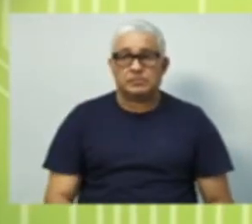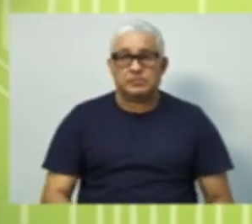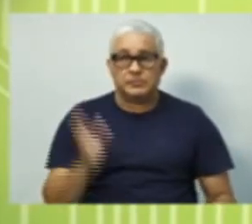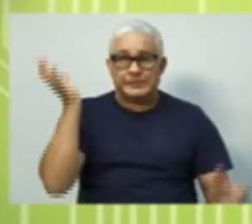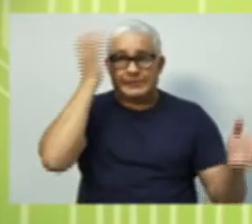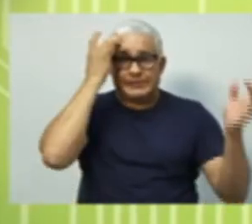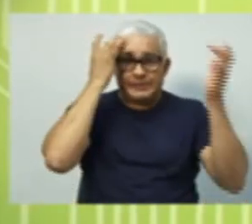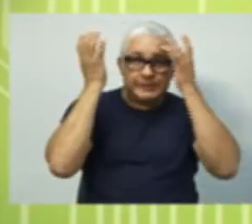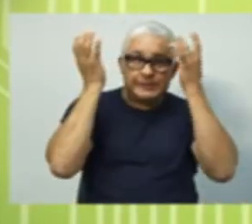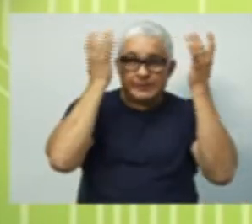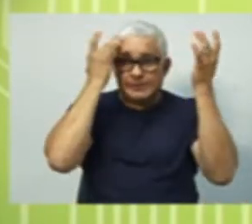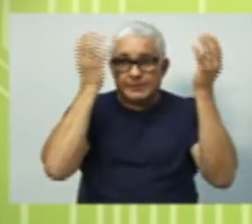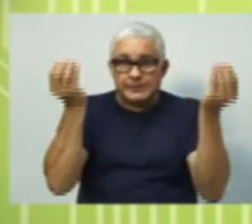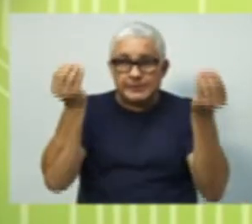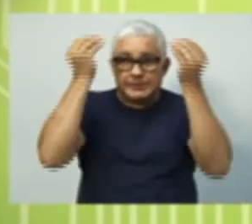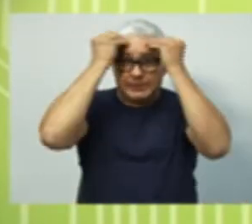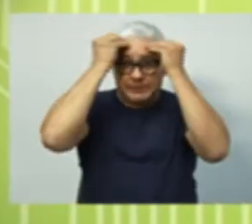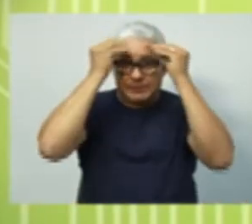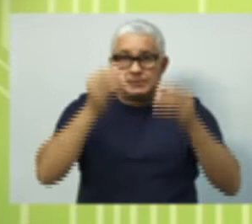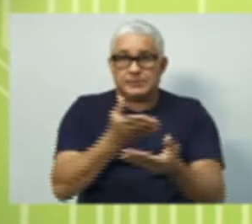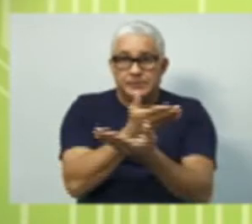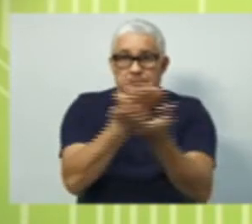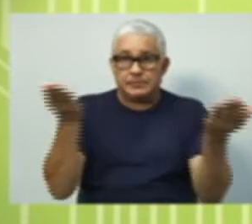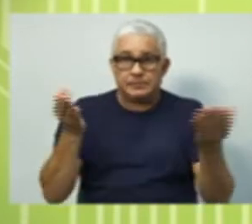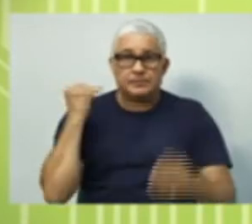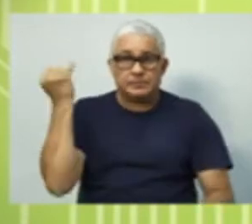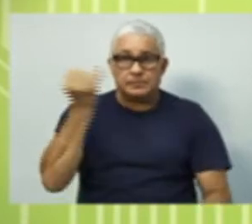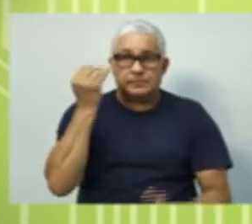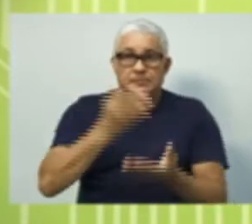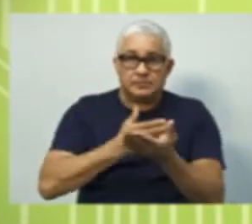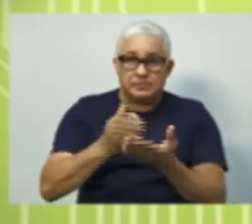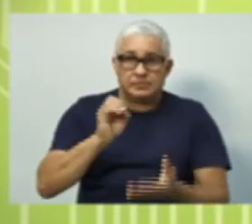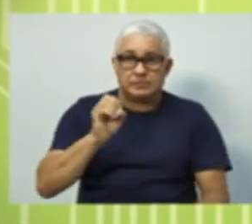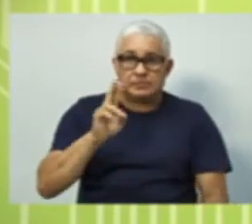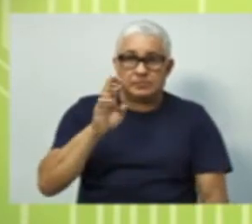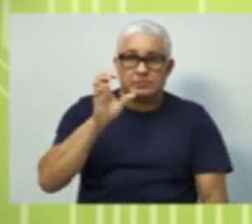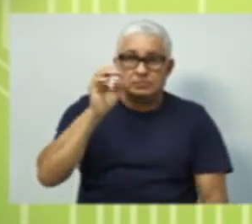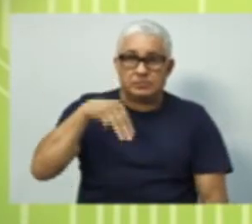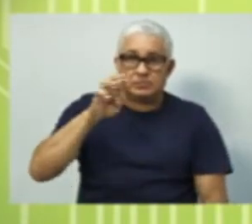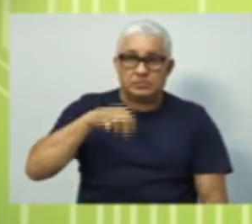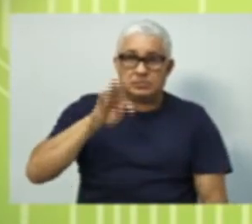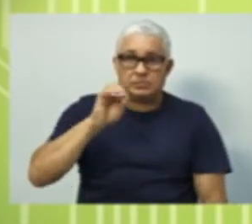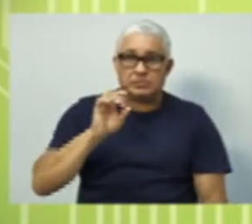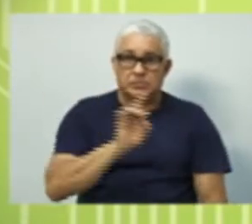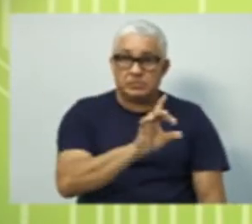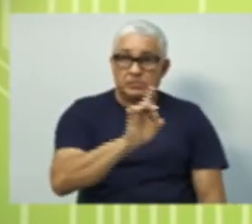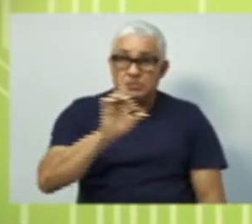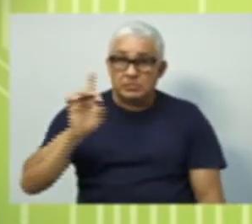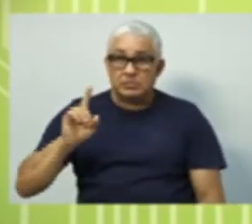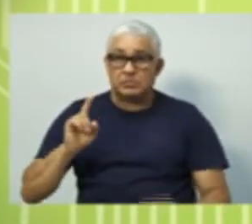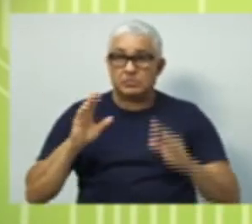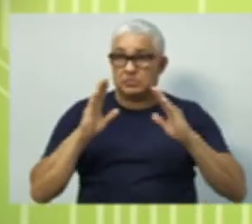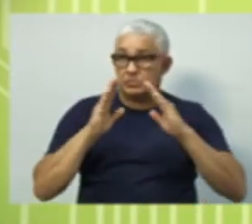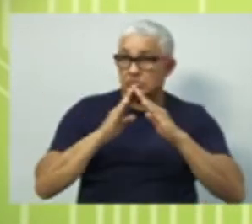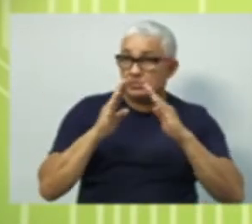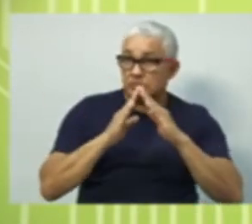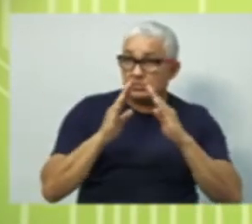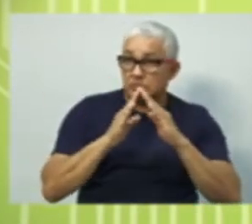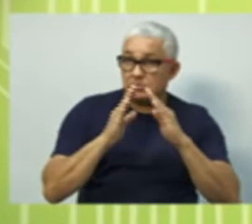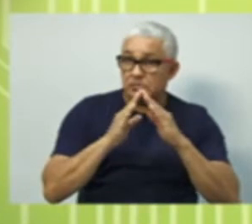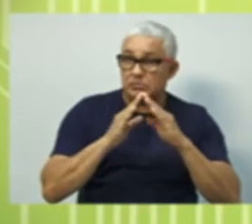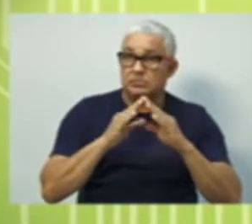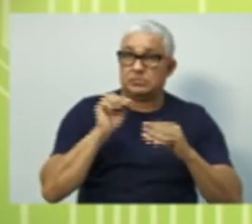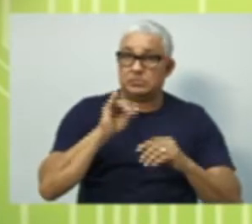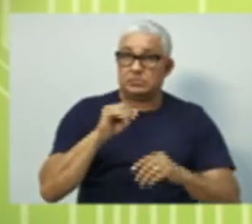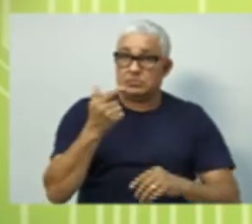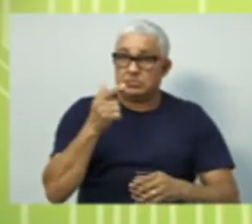e querer executar imediatamente. Tudo sem feito o quê? A longo prazo, tomando como base as médias anteriores que você tem.